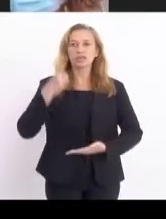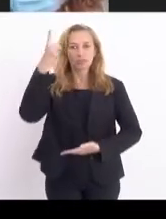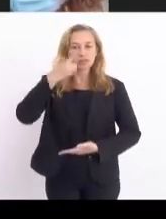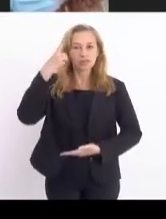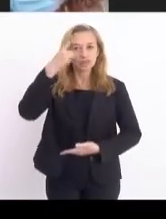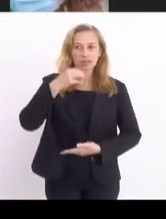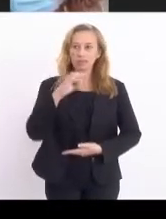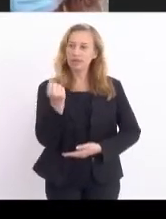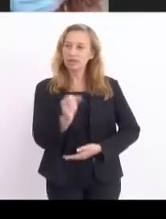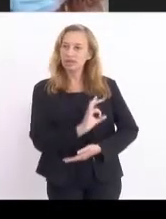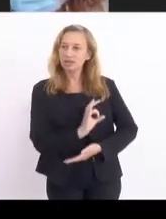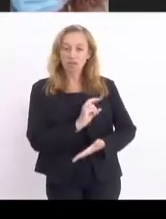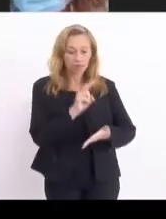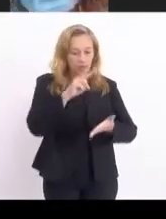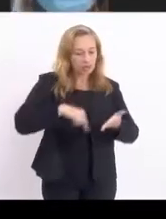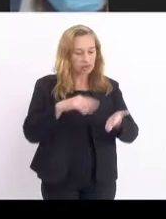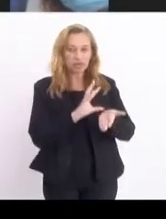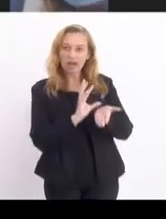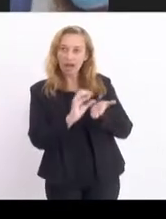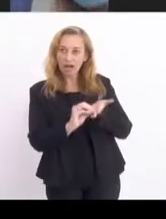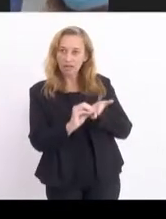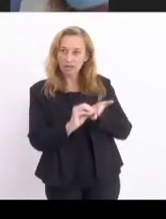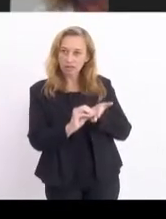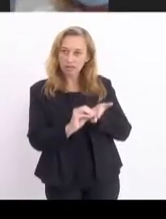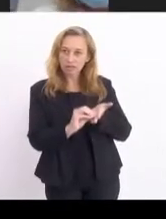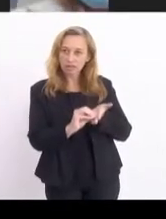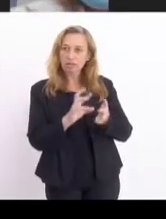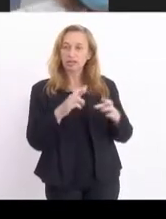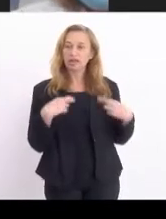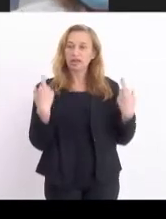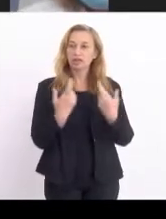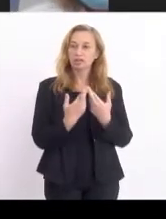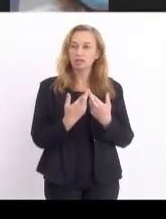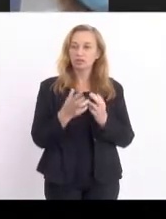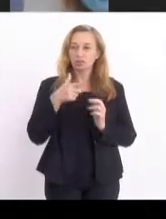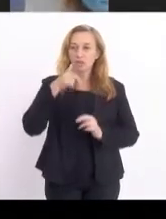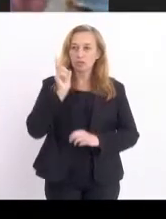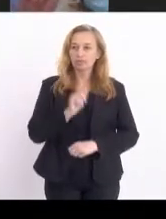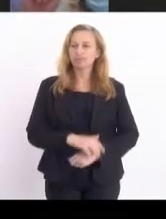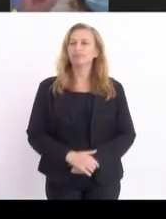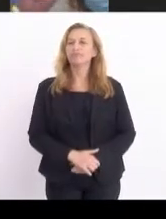Marta Rocha para fazer a leitura da ata da sessão anterior.